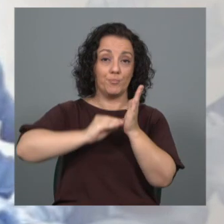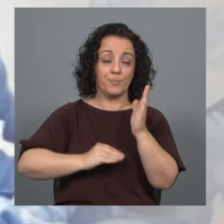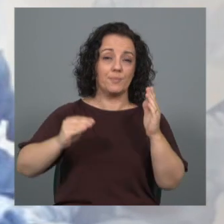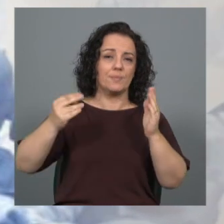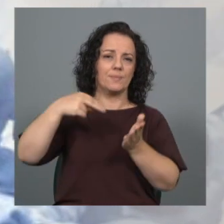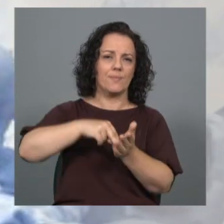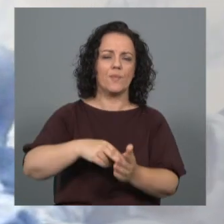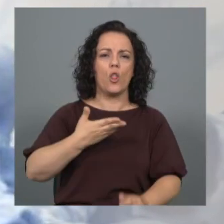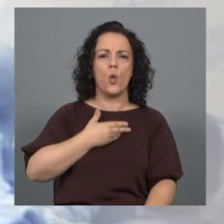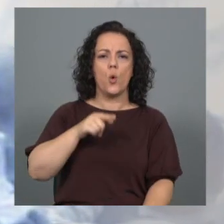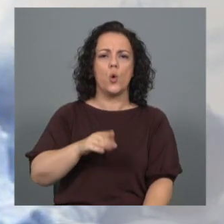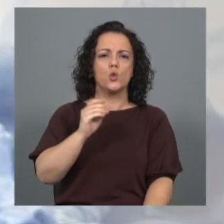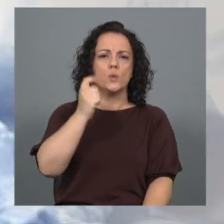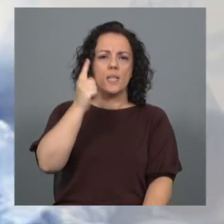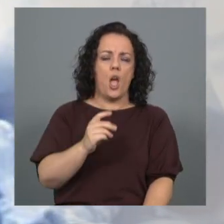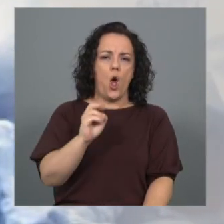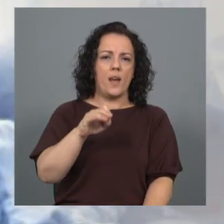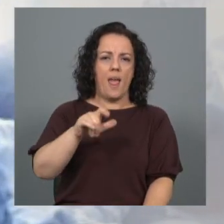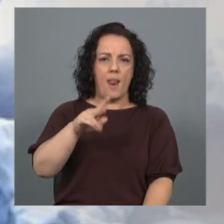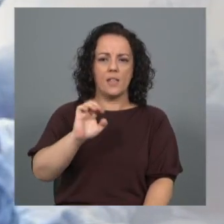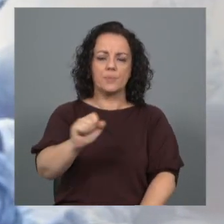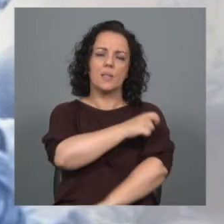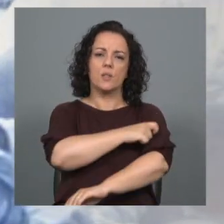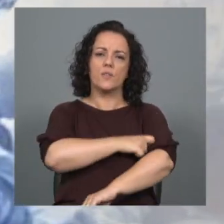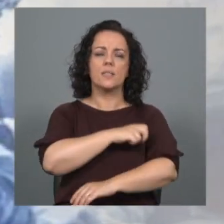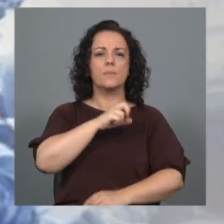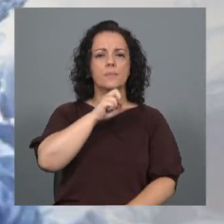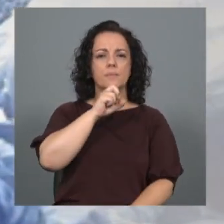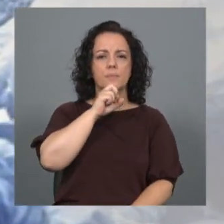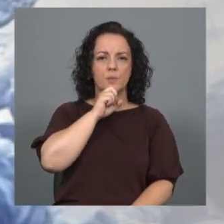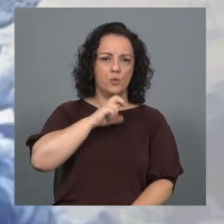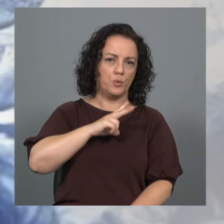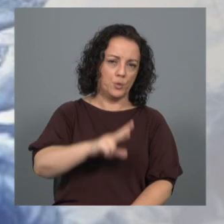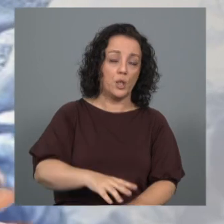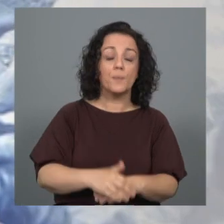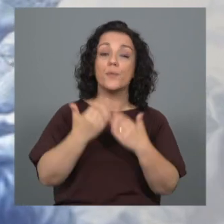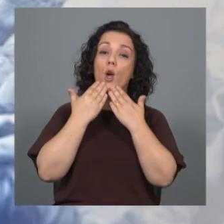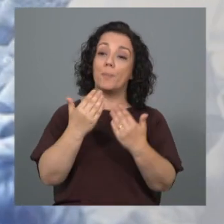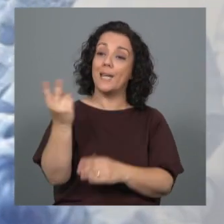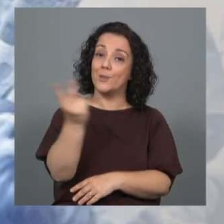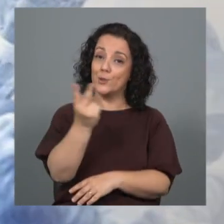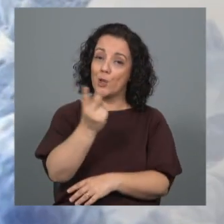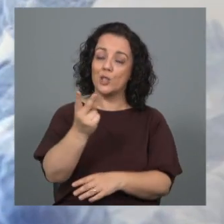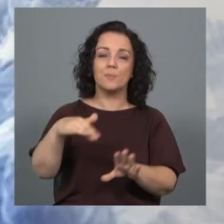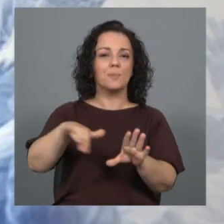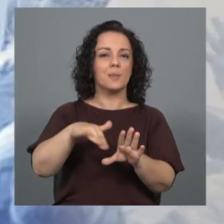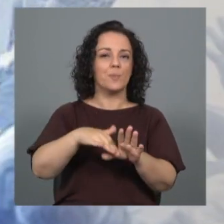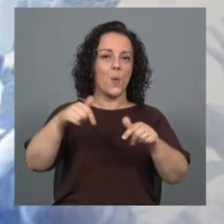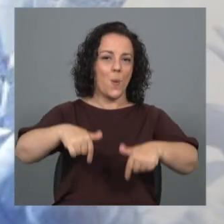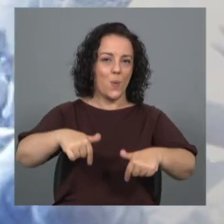Dom José Ornelas, a representar a Conferência Episcopal Portuguesa. Obrigado a ambos por participarem hoje